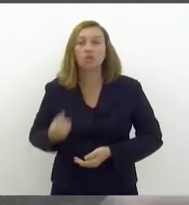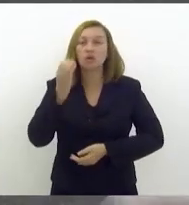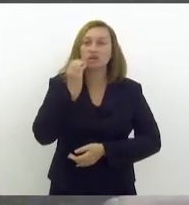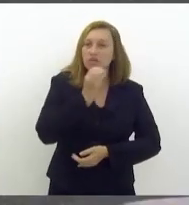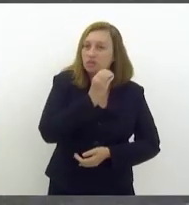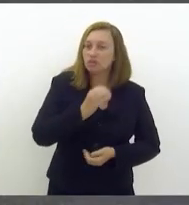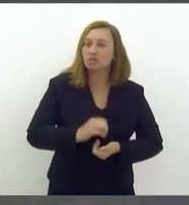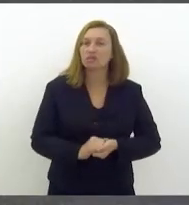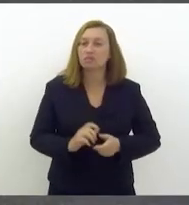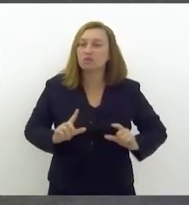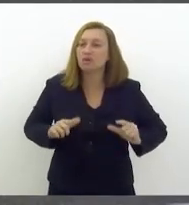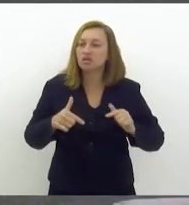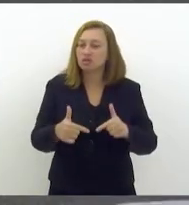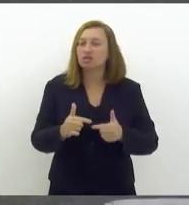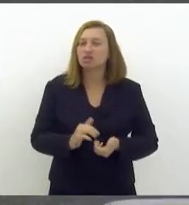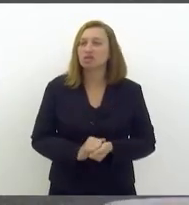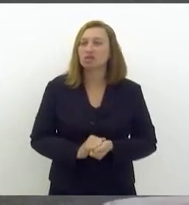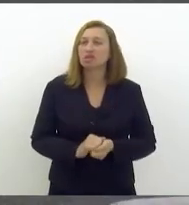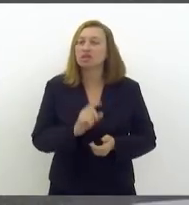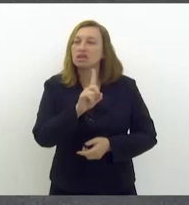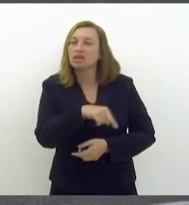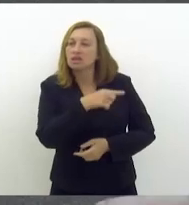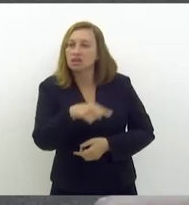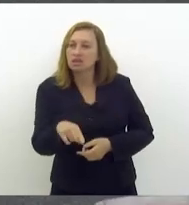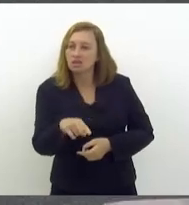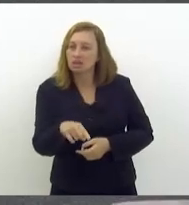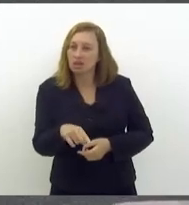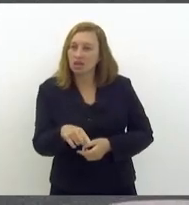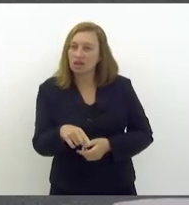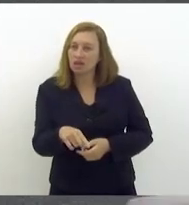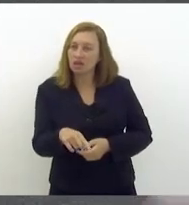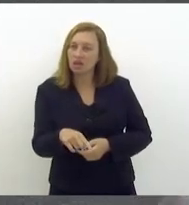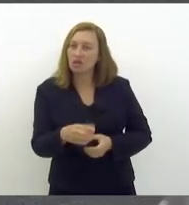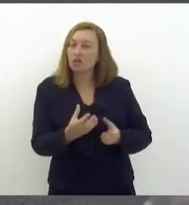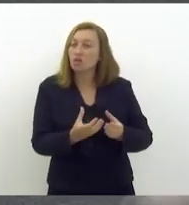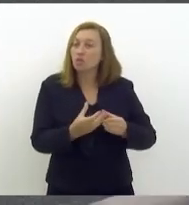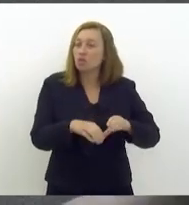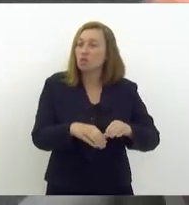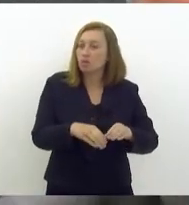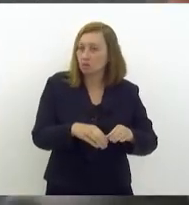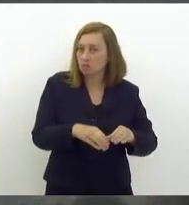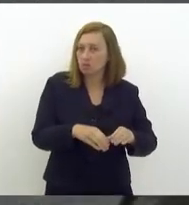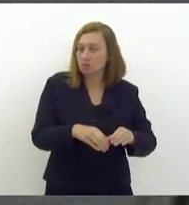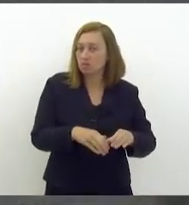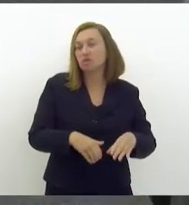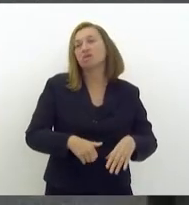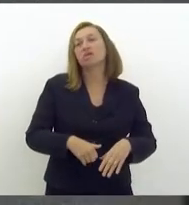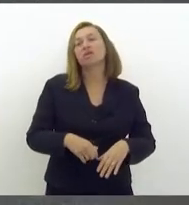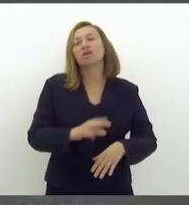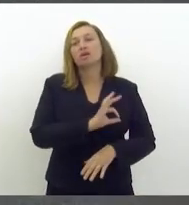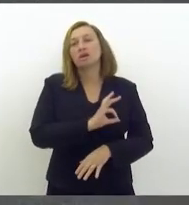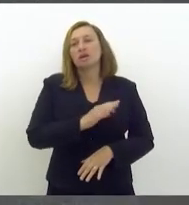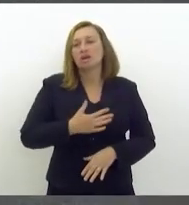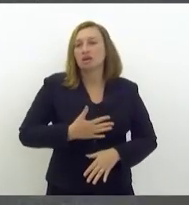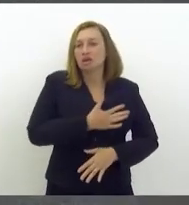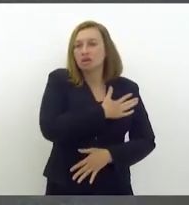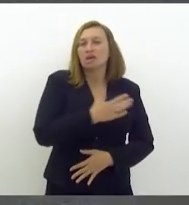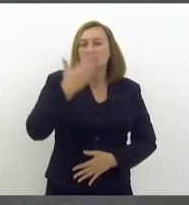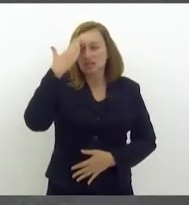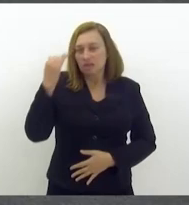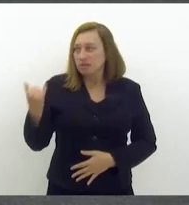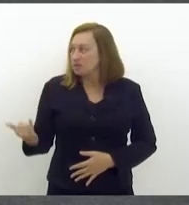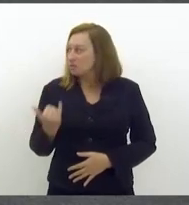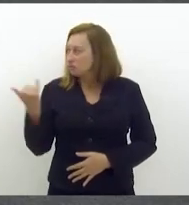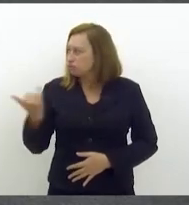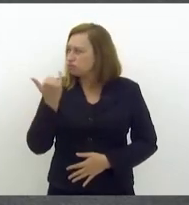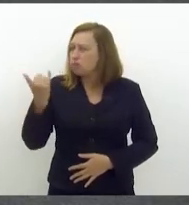Castro pela atitude de cancelar essa primeira etapa do concurso da Polícia Militar sabemos da